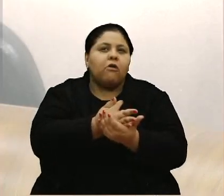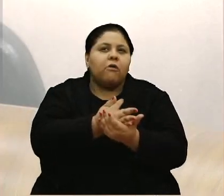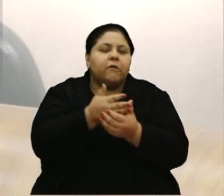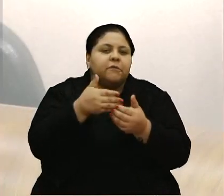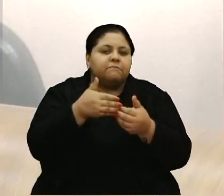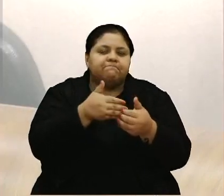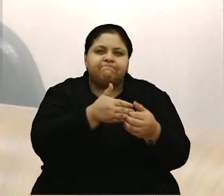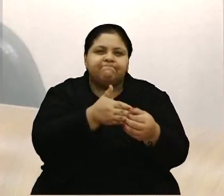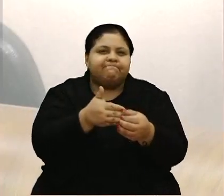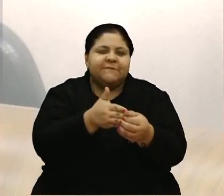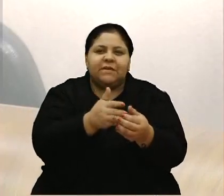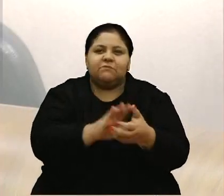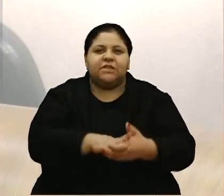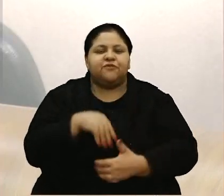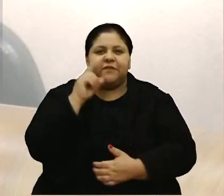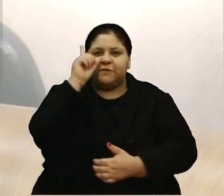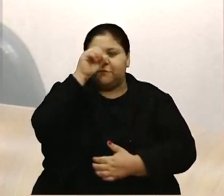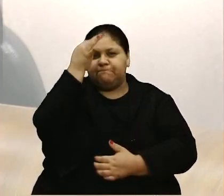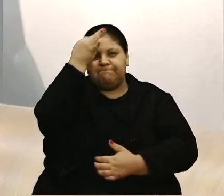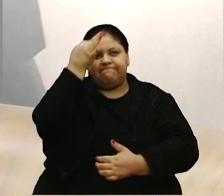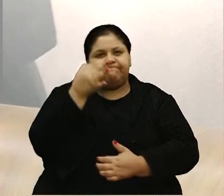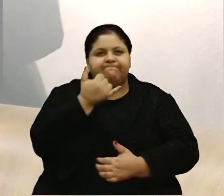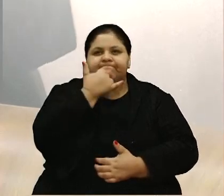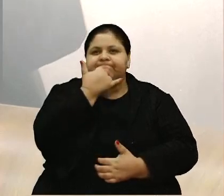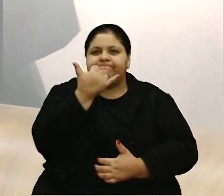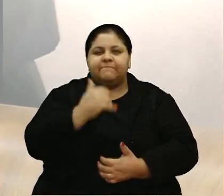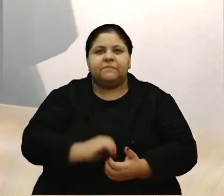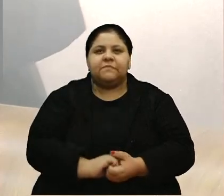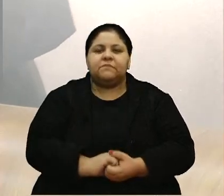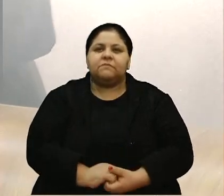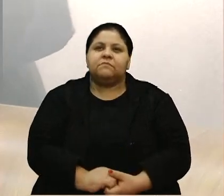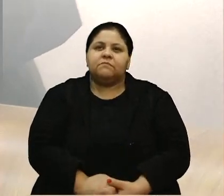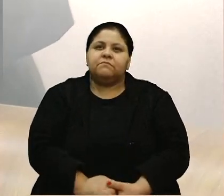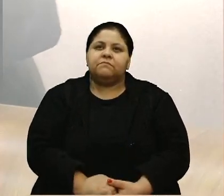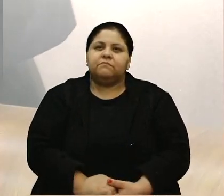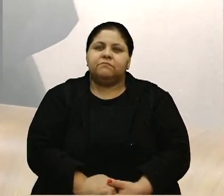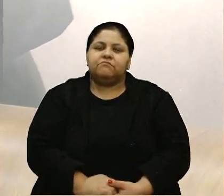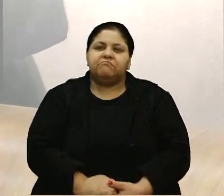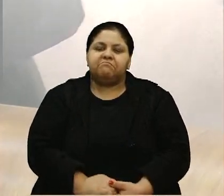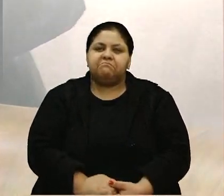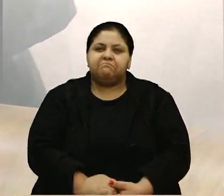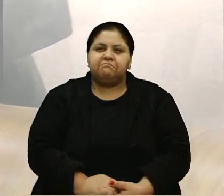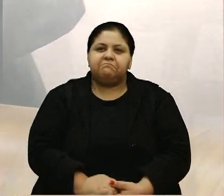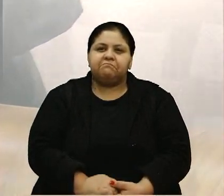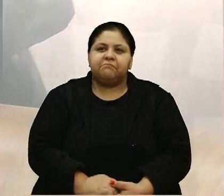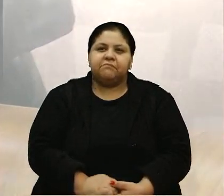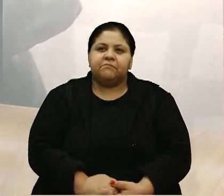não há, levando ao mundo inteiro,